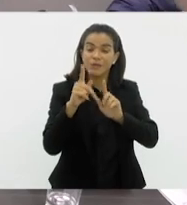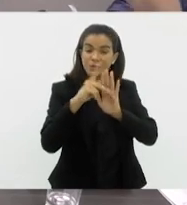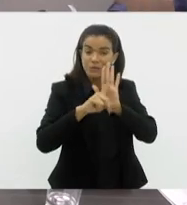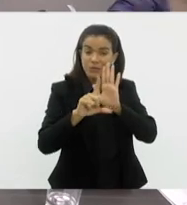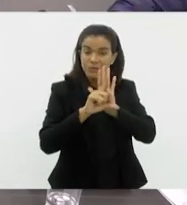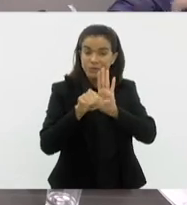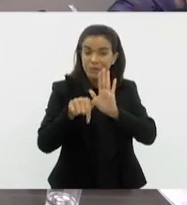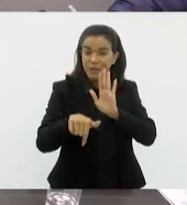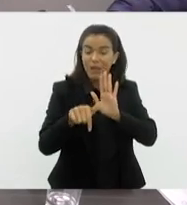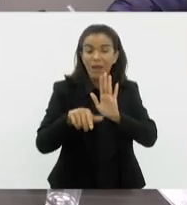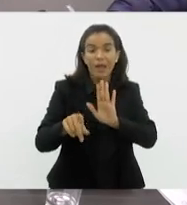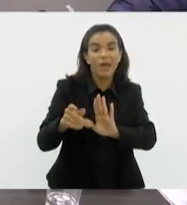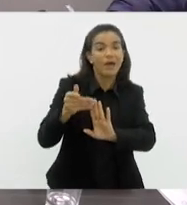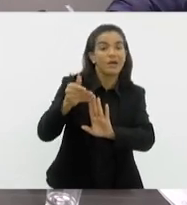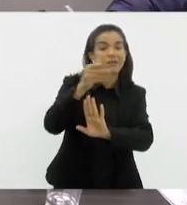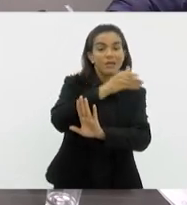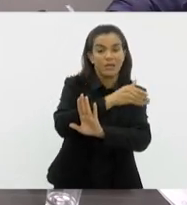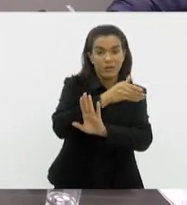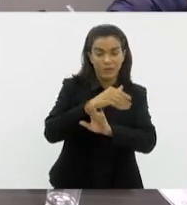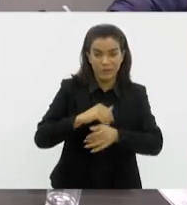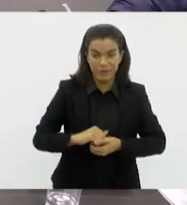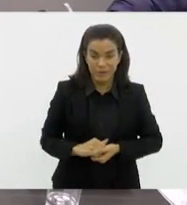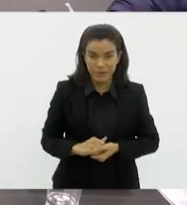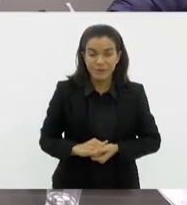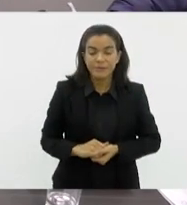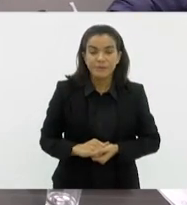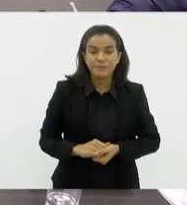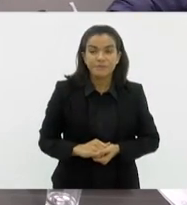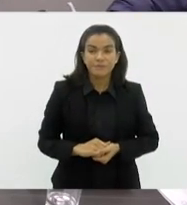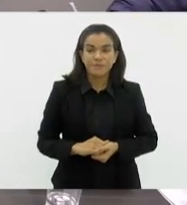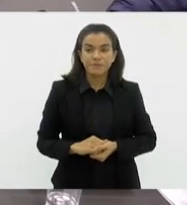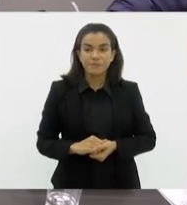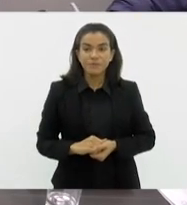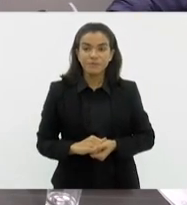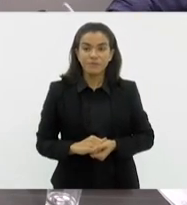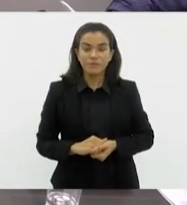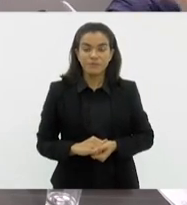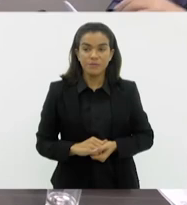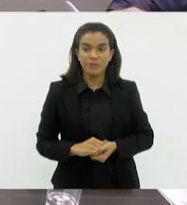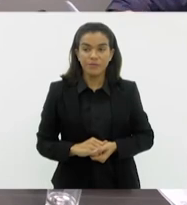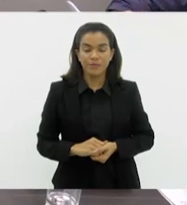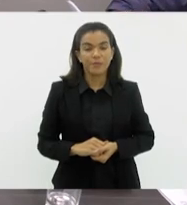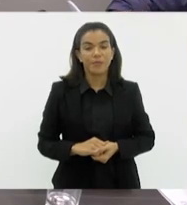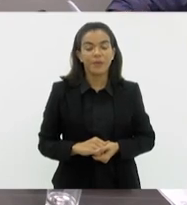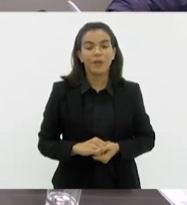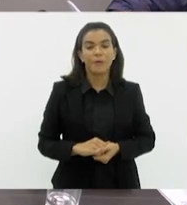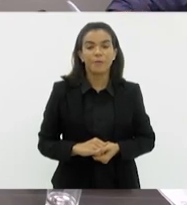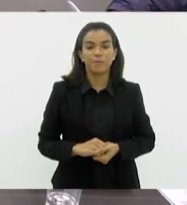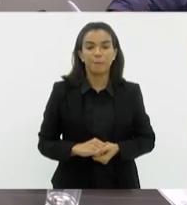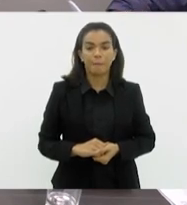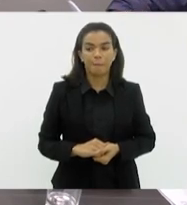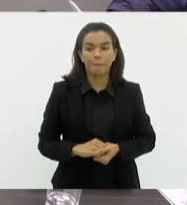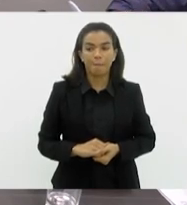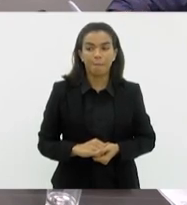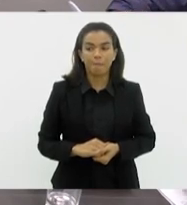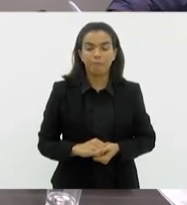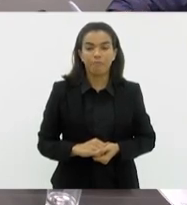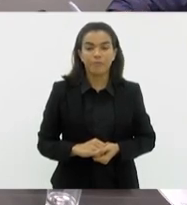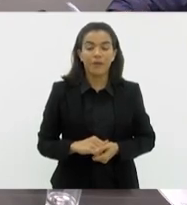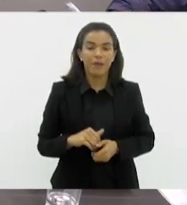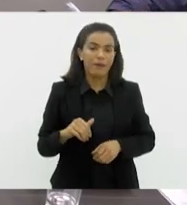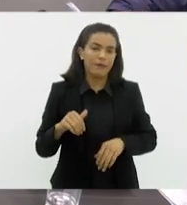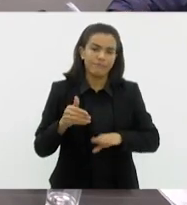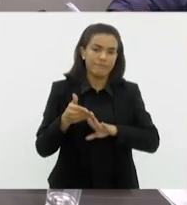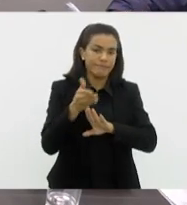Rosenberg é anterior. Agora, será que é prudente? É o mais antigo. Então, é o mais